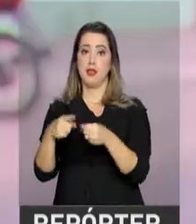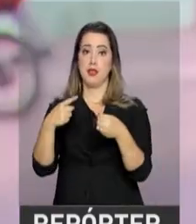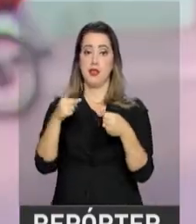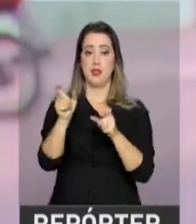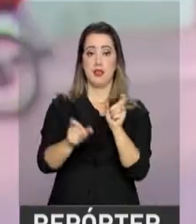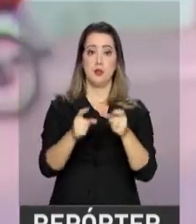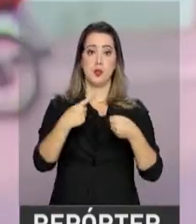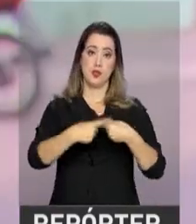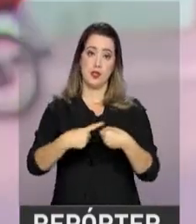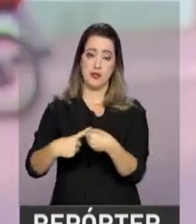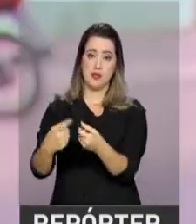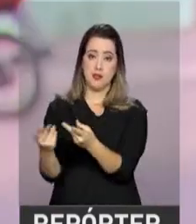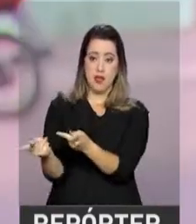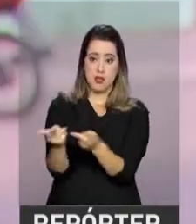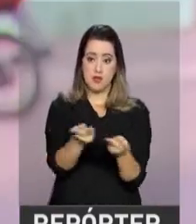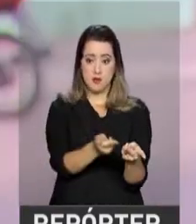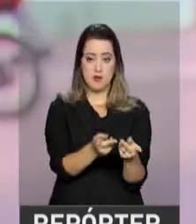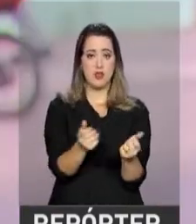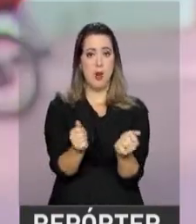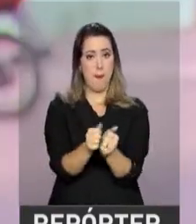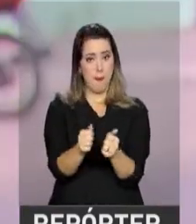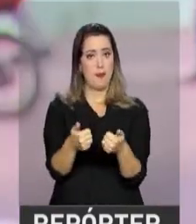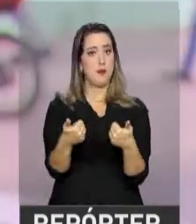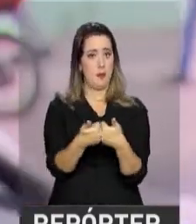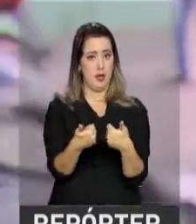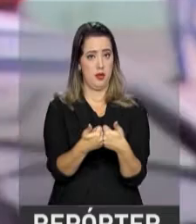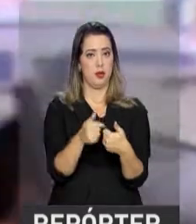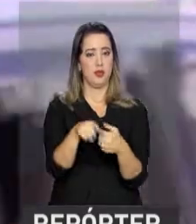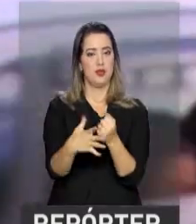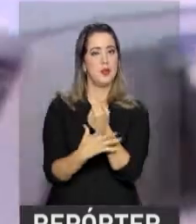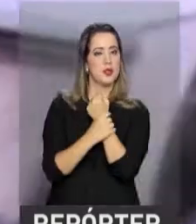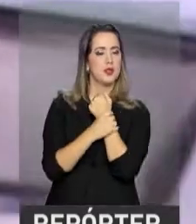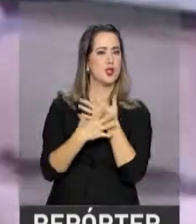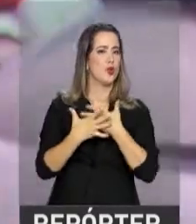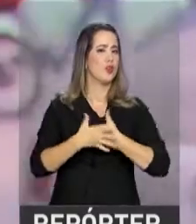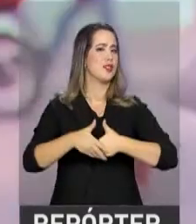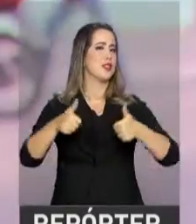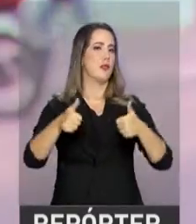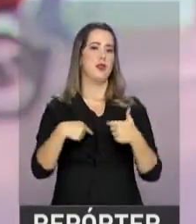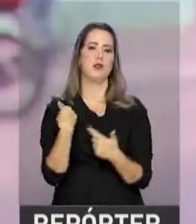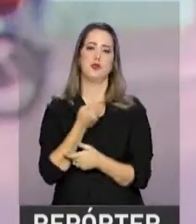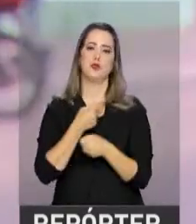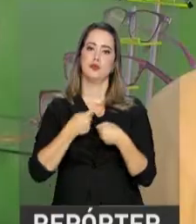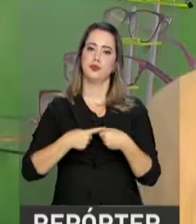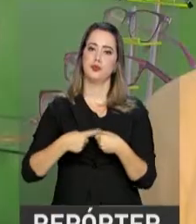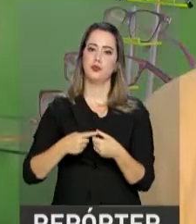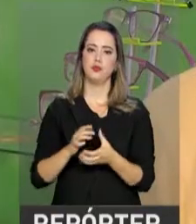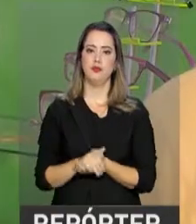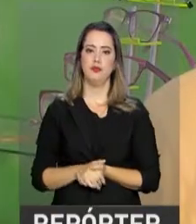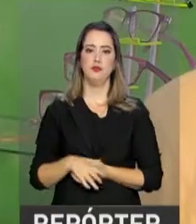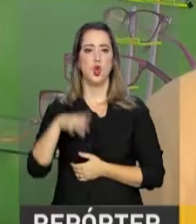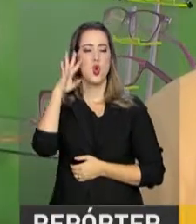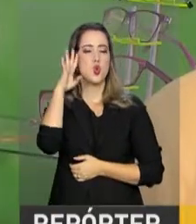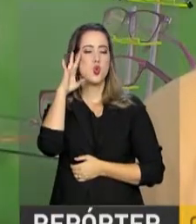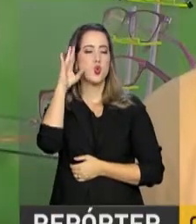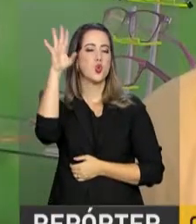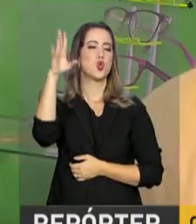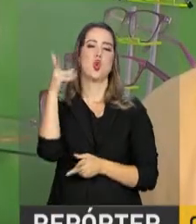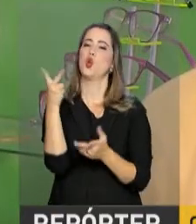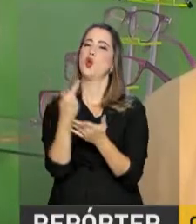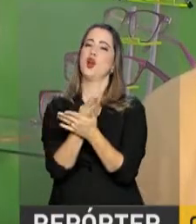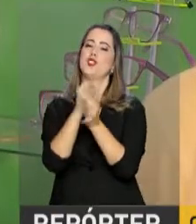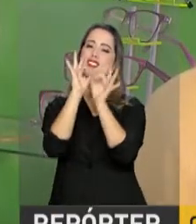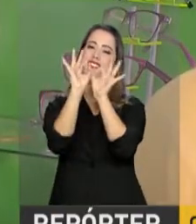vizinhas e isso sem contar com a segurança também que vai aumentar bastante em nossa cidade não é um sonho realizado há muito